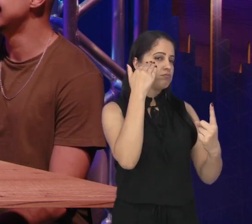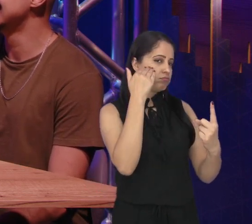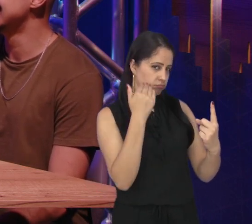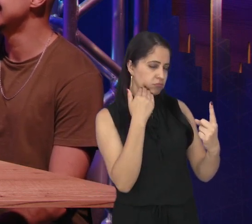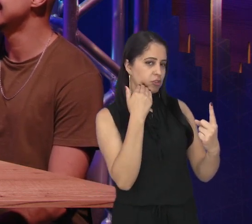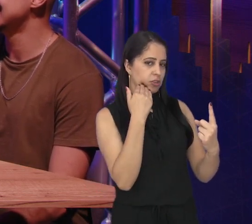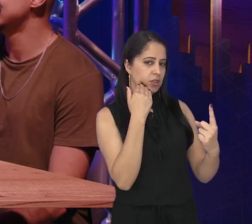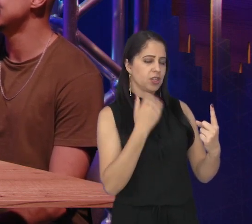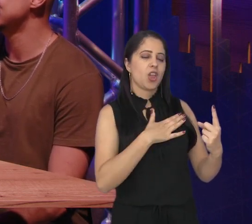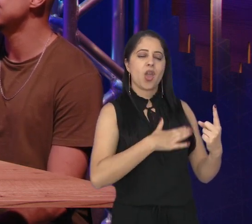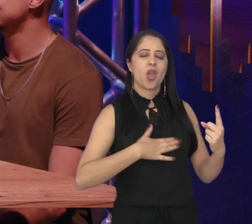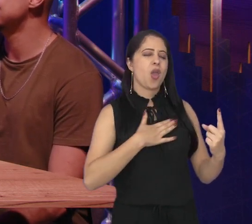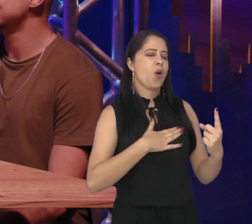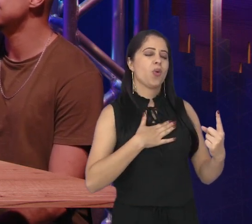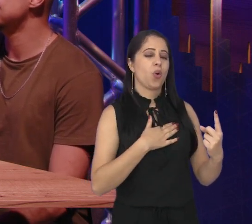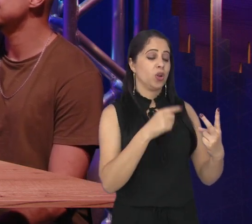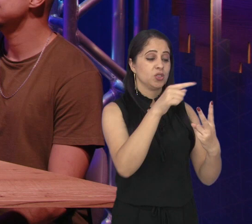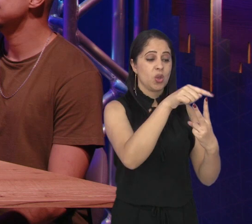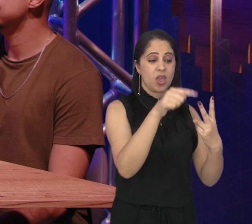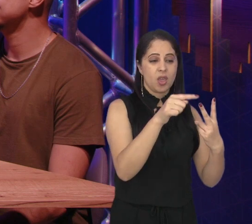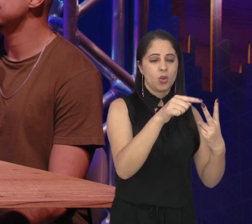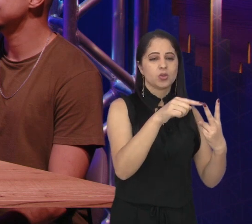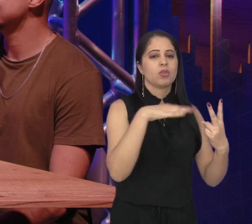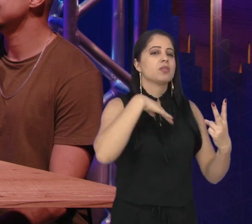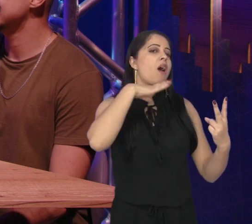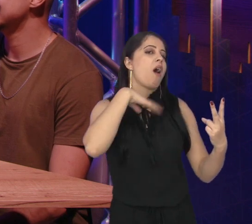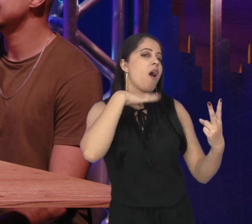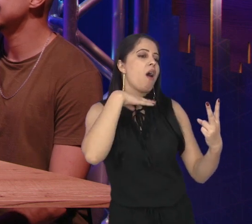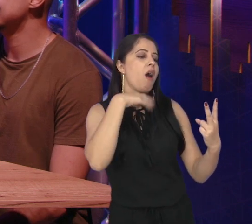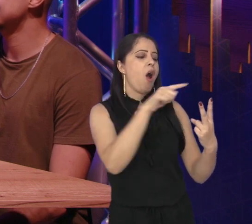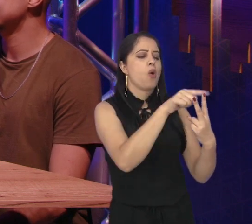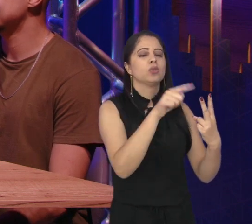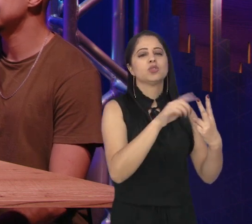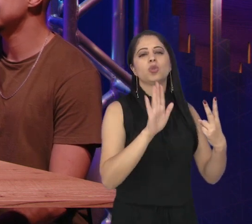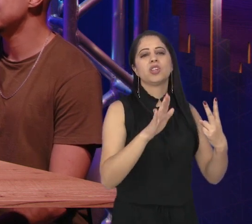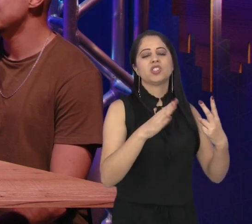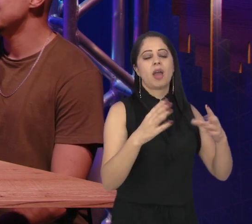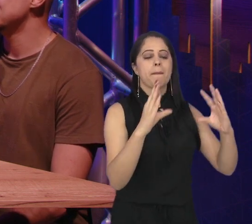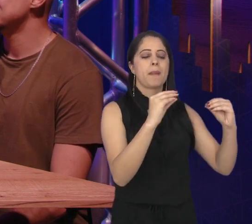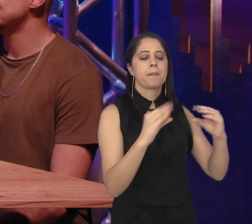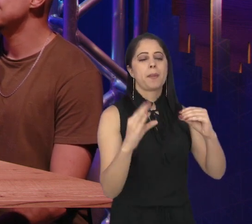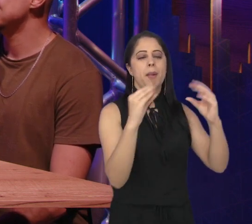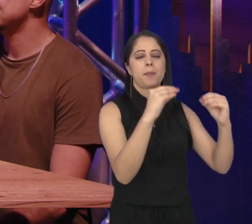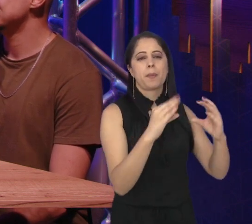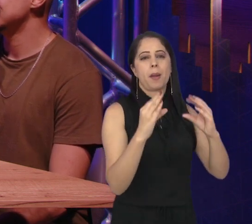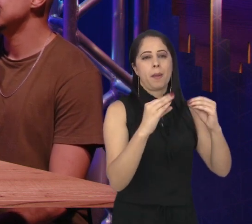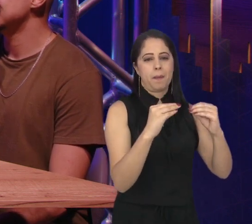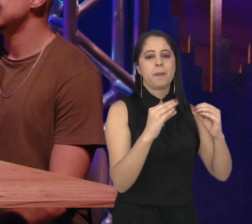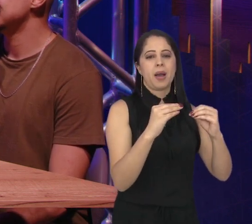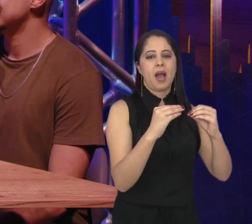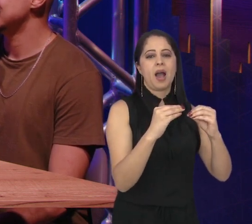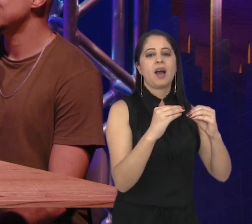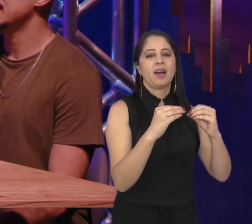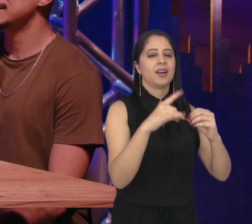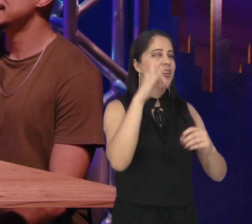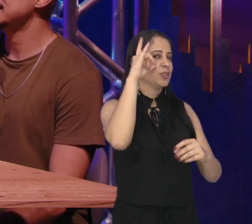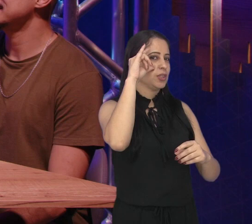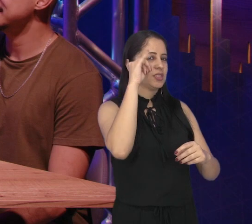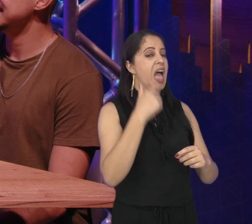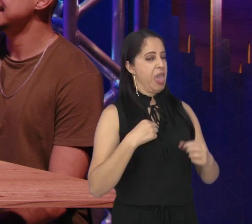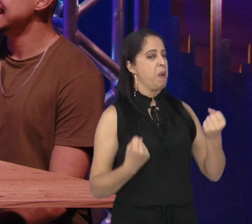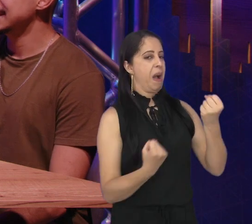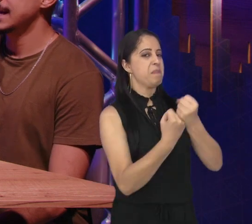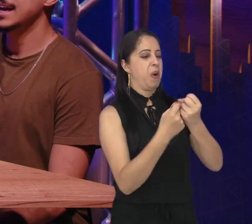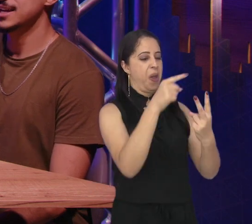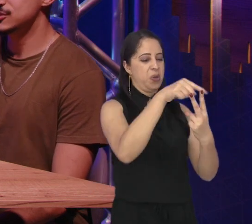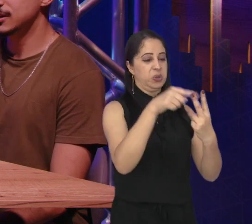GOT7, que é um grupo que eu gosto muito. E eles já interagiram, assim, no Twitter. Acho que foi no Twitter ou no Instagram. Então eu tô